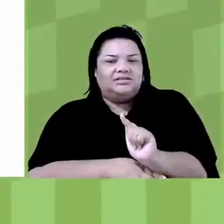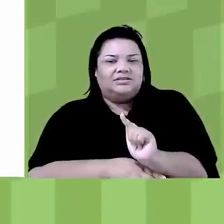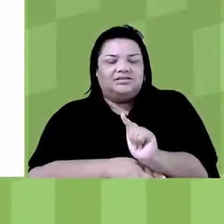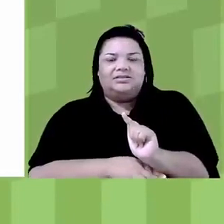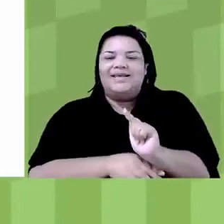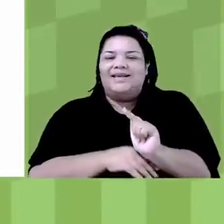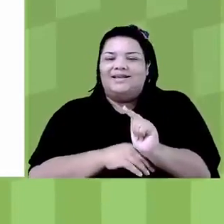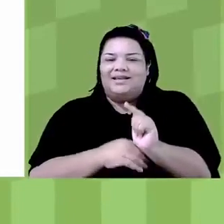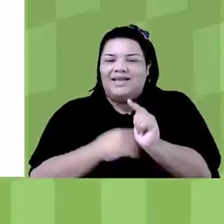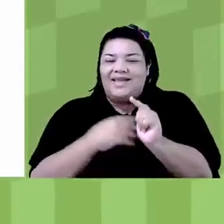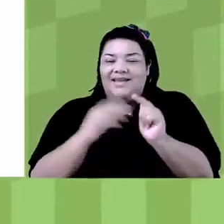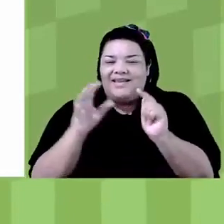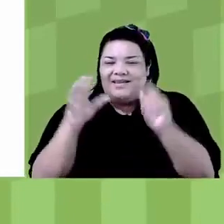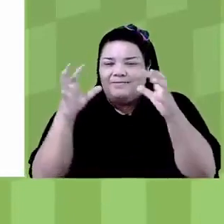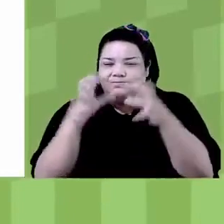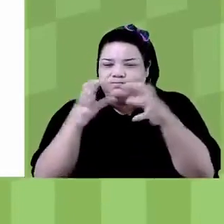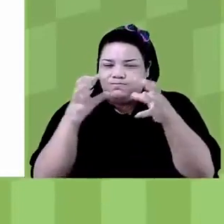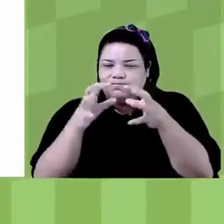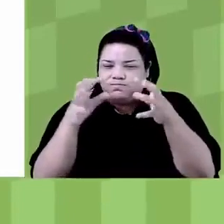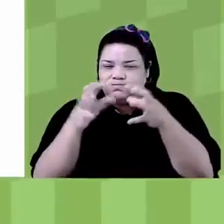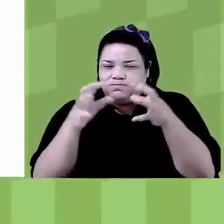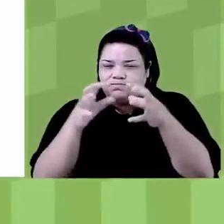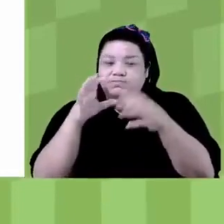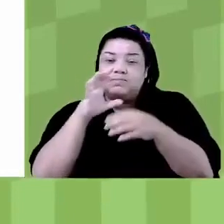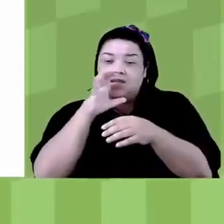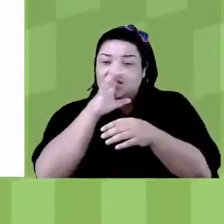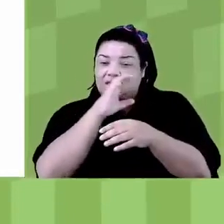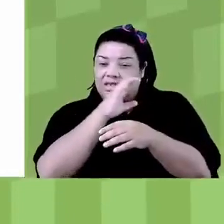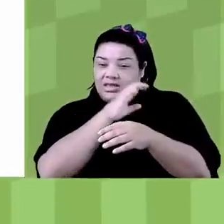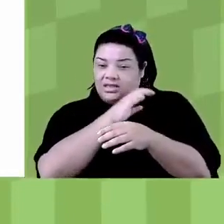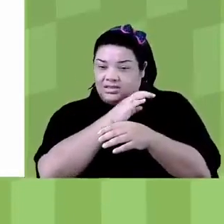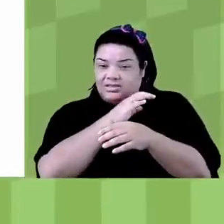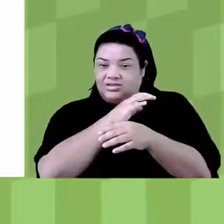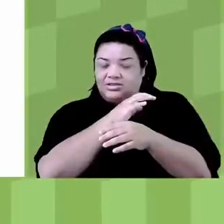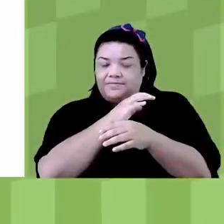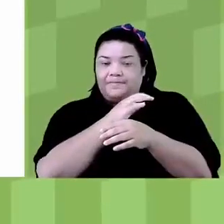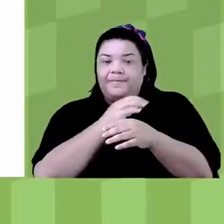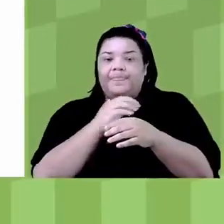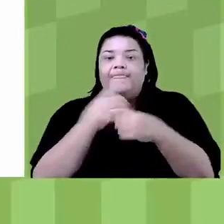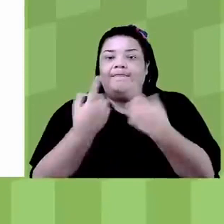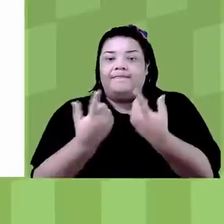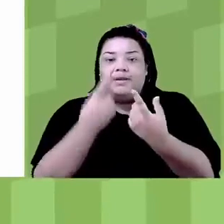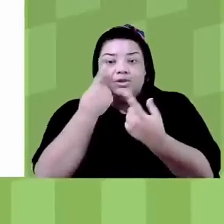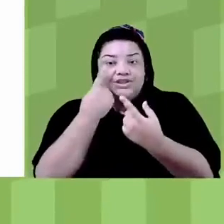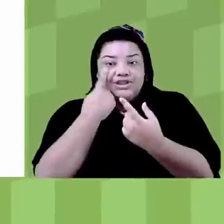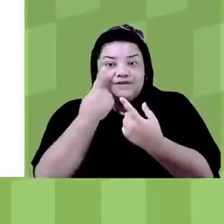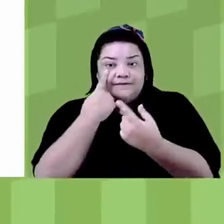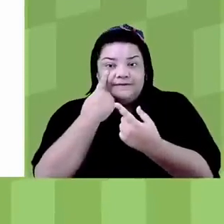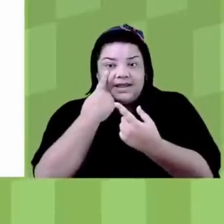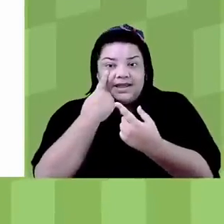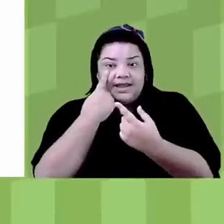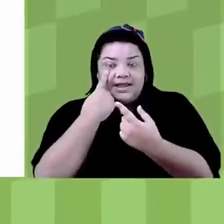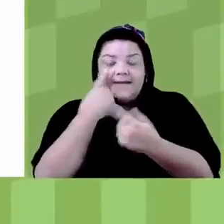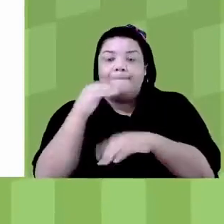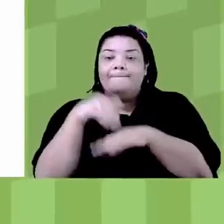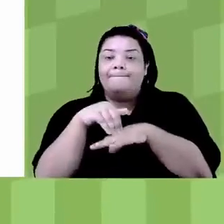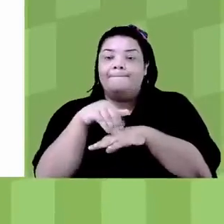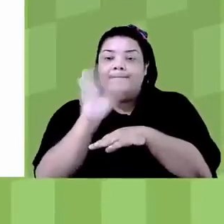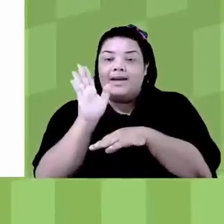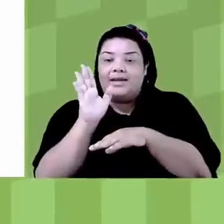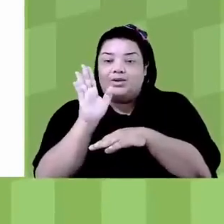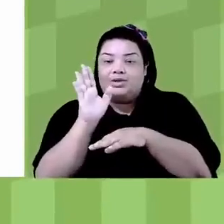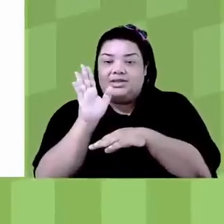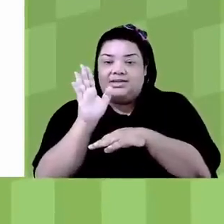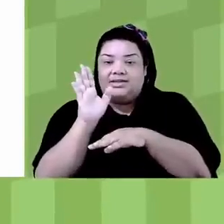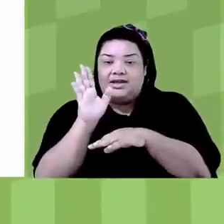gases de efeito estufa para 2016, e é possível a gente ver que a maior parte,